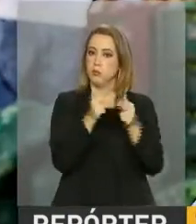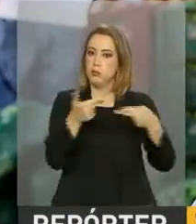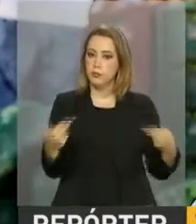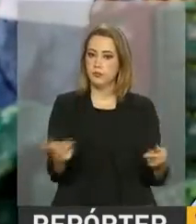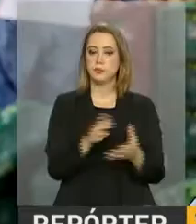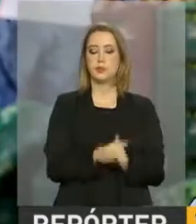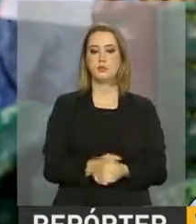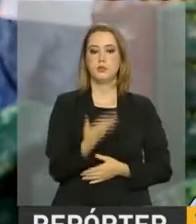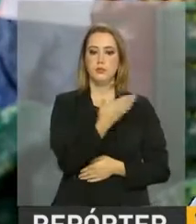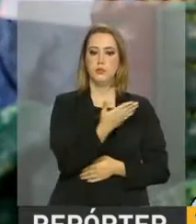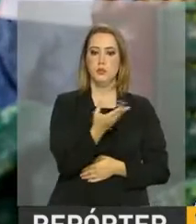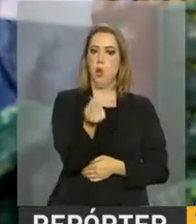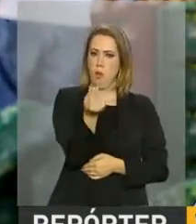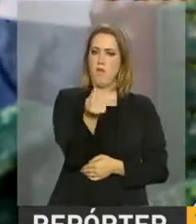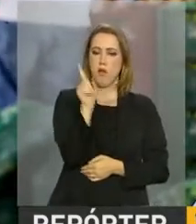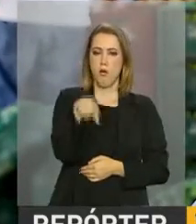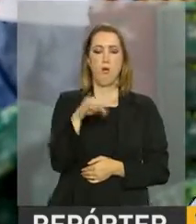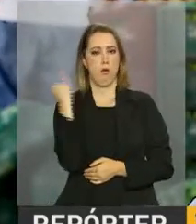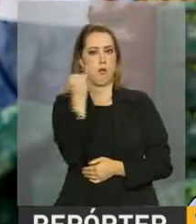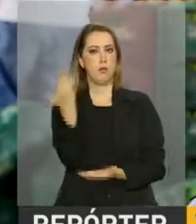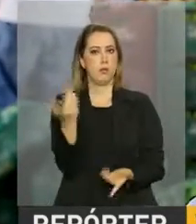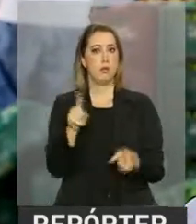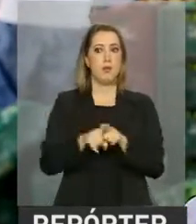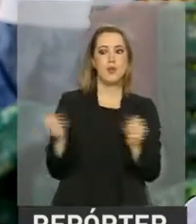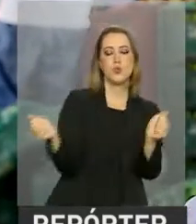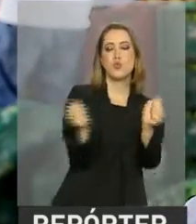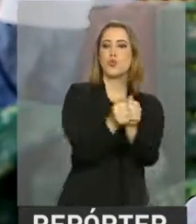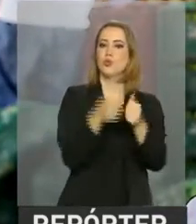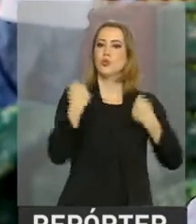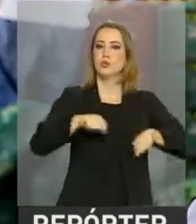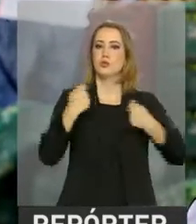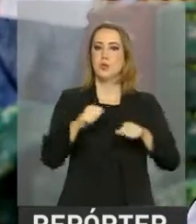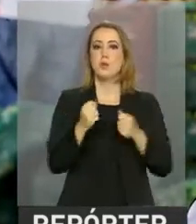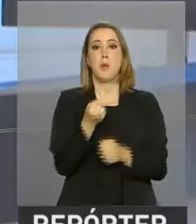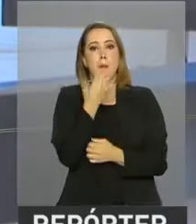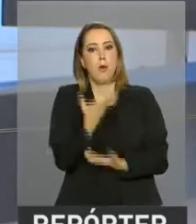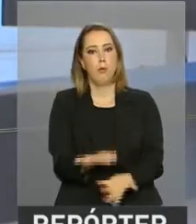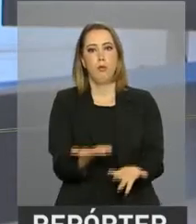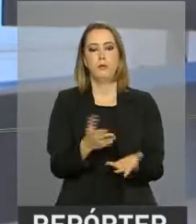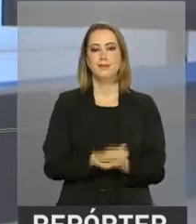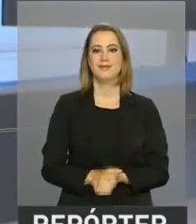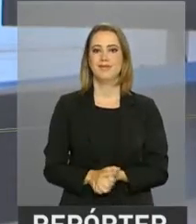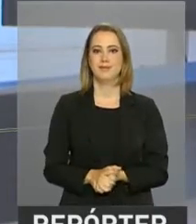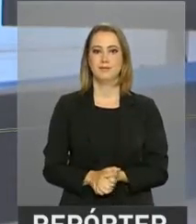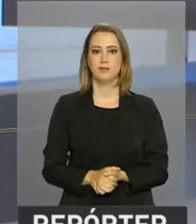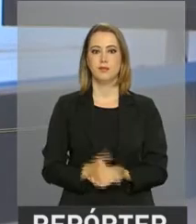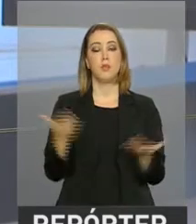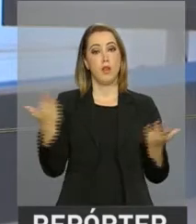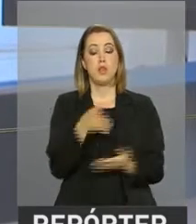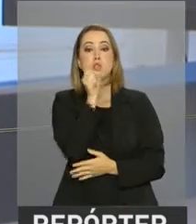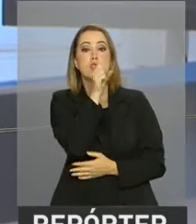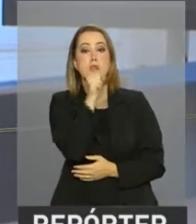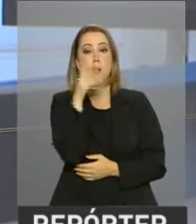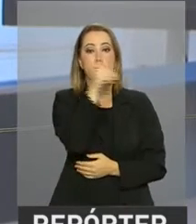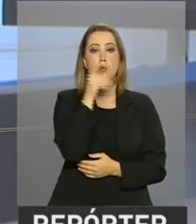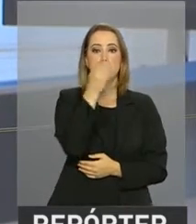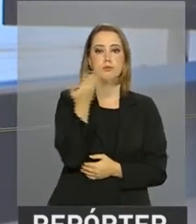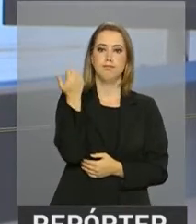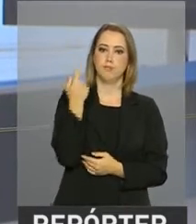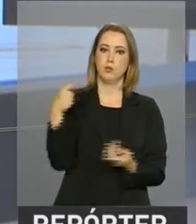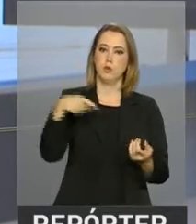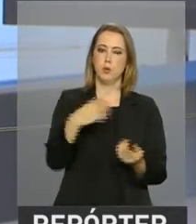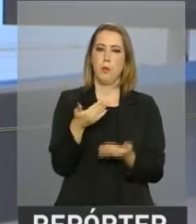que preço é importante, mas junto com o preço tem o padrão de qualidade. Nesse fim de semana foi inaugurado em Canaã